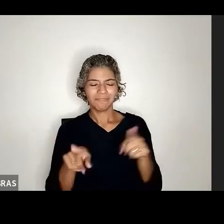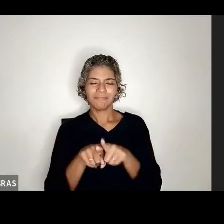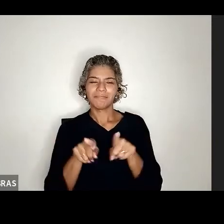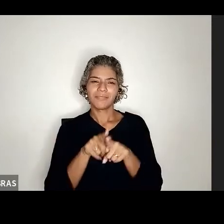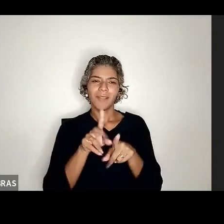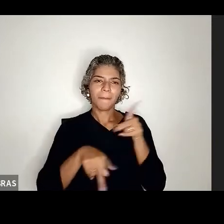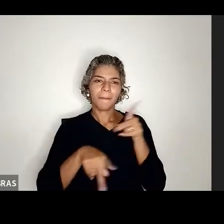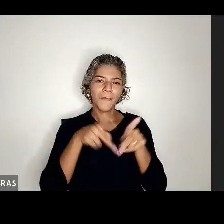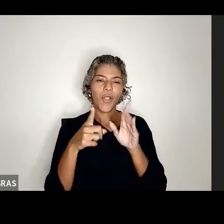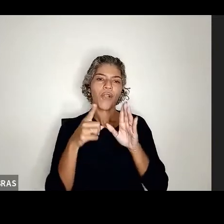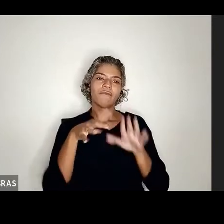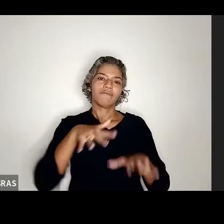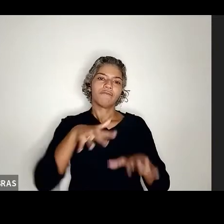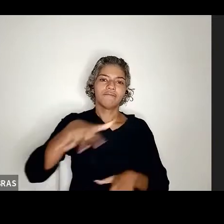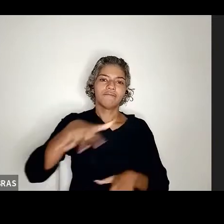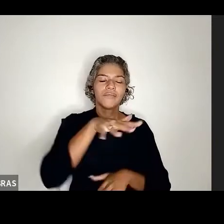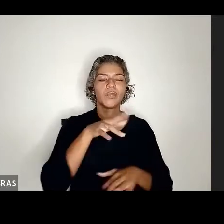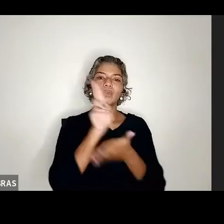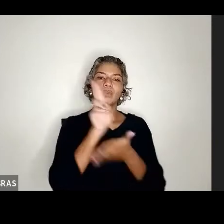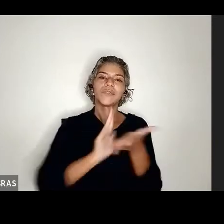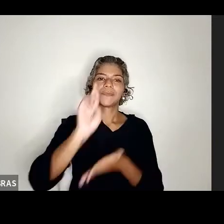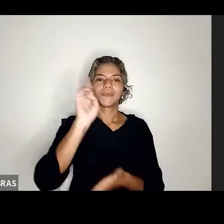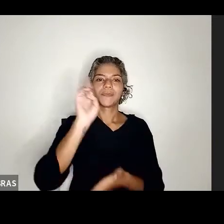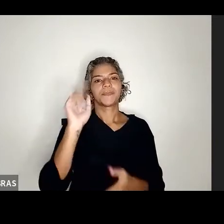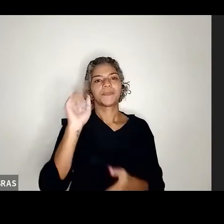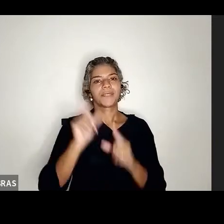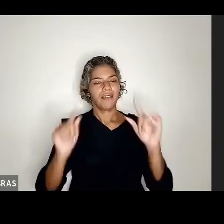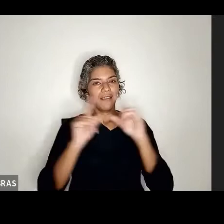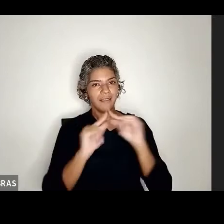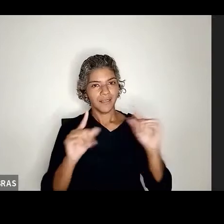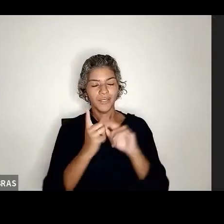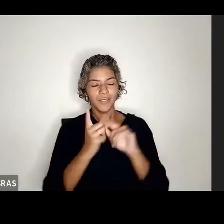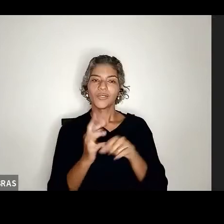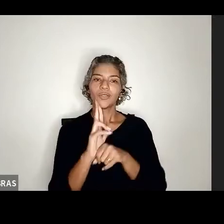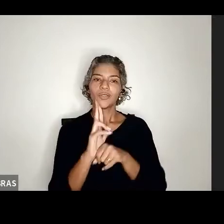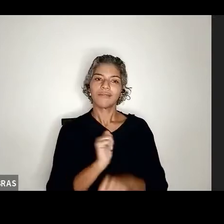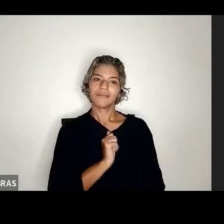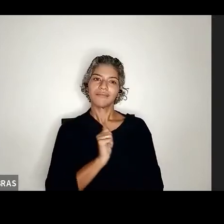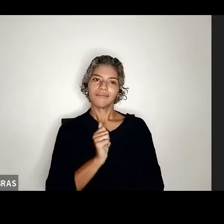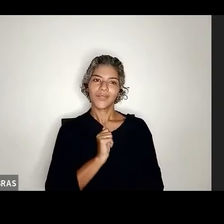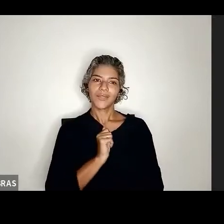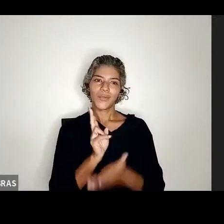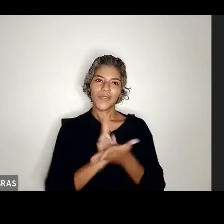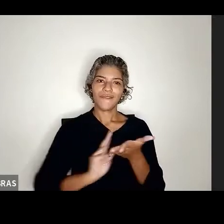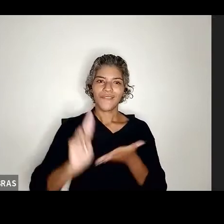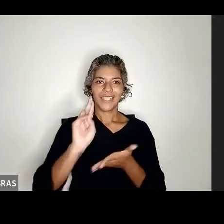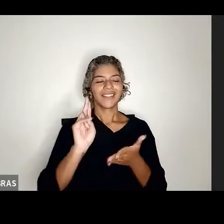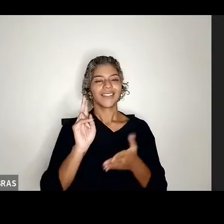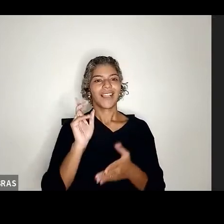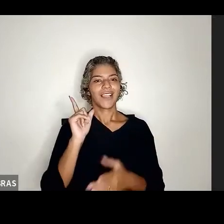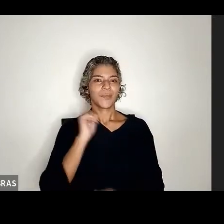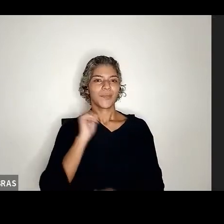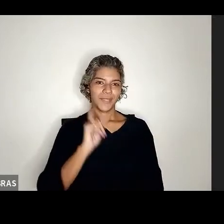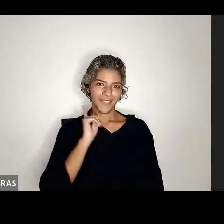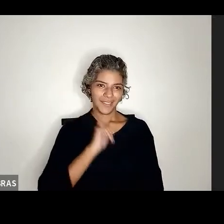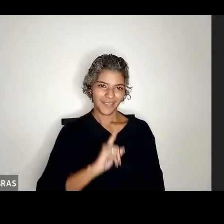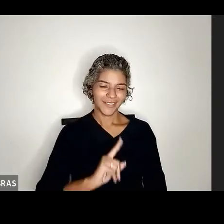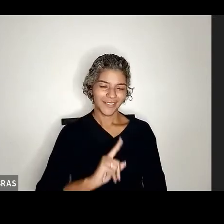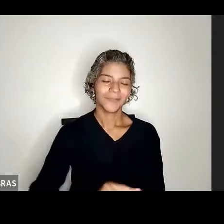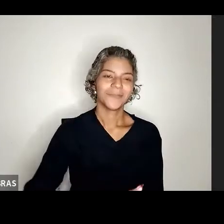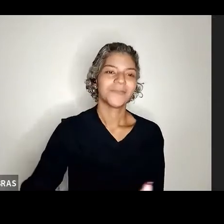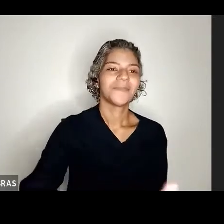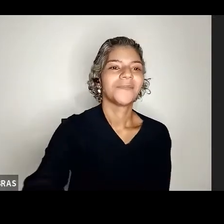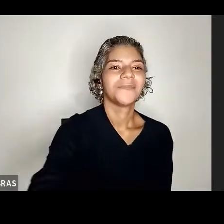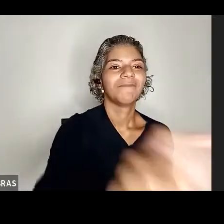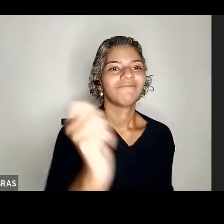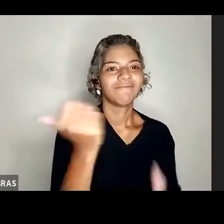pela Universidade de Brasília, doutora em antropologia pela Universidade Federal de Minas Gerais. Célia, você tem 20